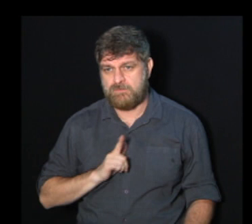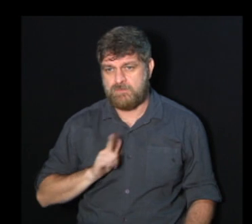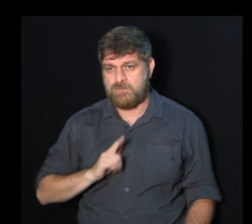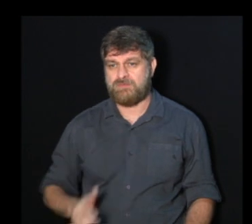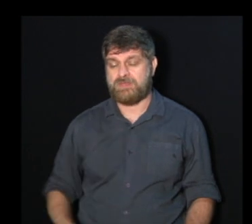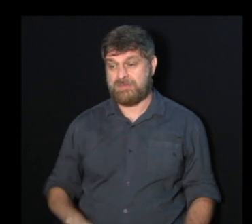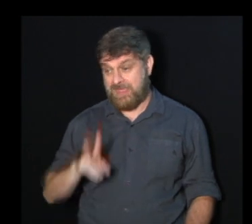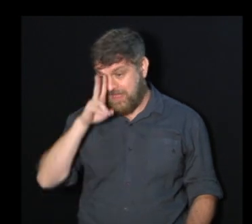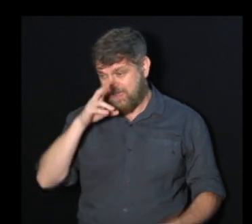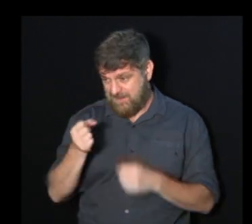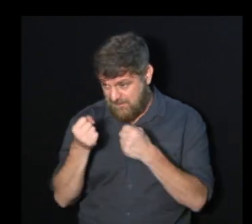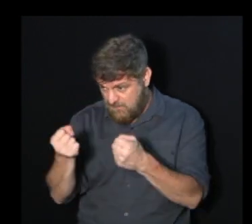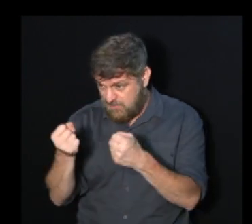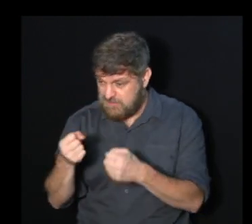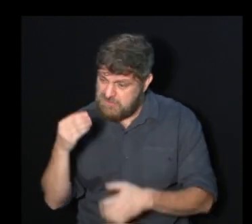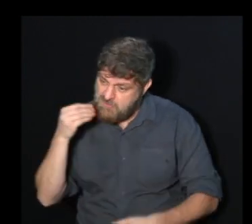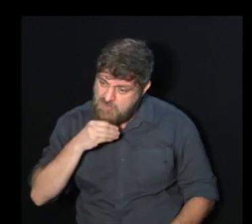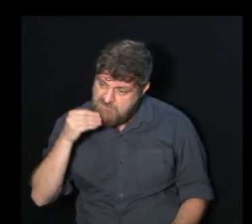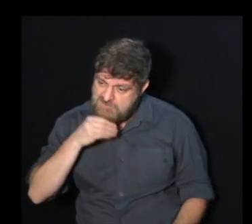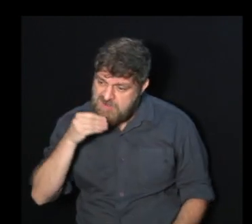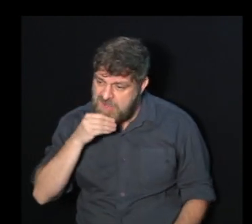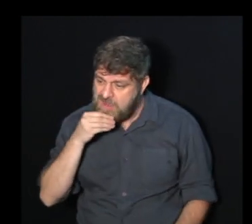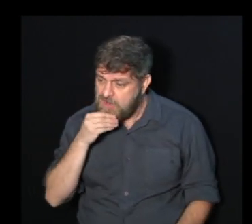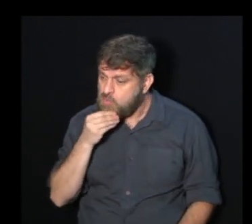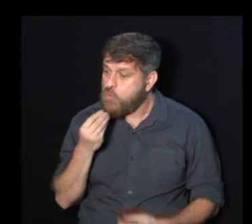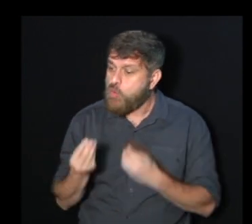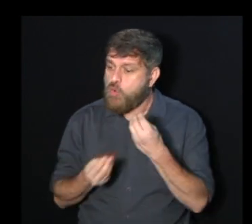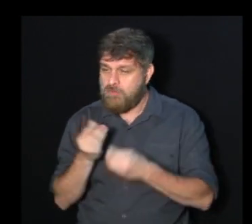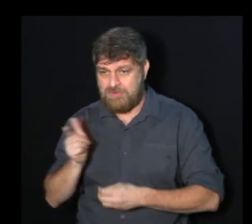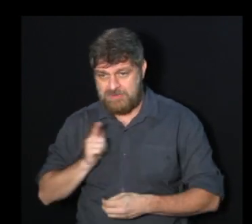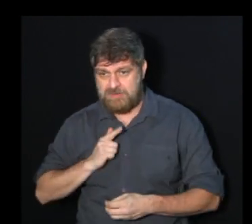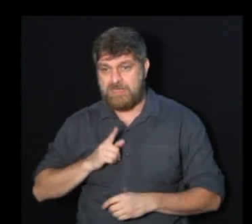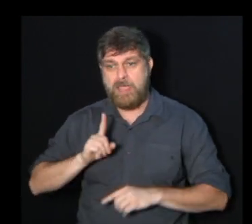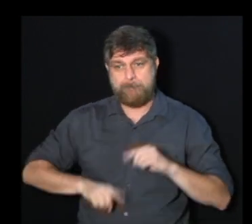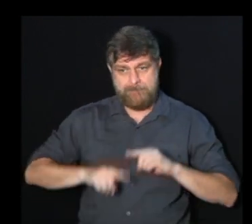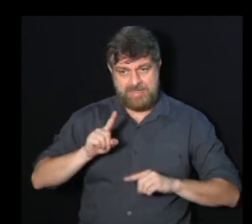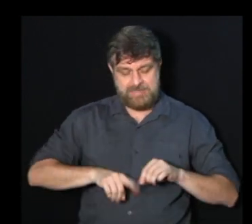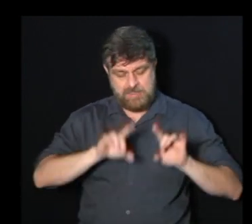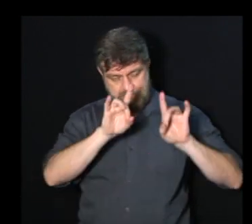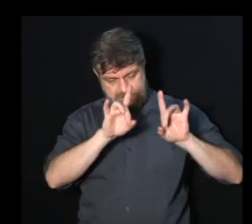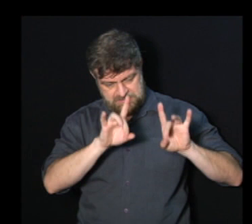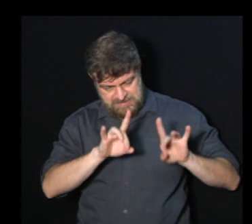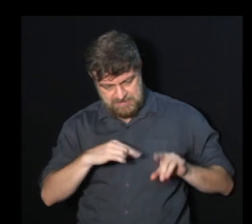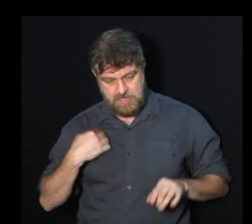a força. Para isso existem parâmetros, existem equipamentos, a gente